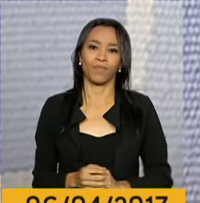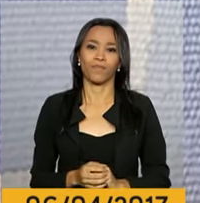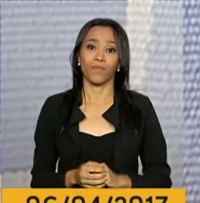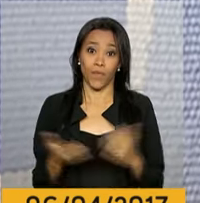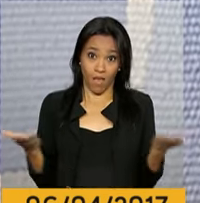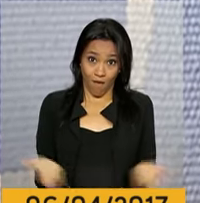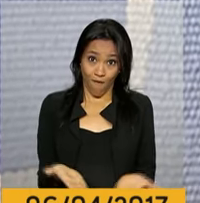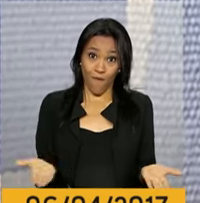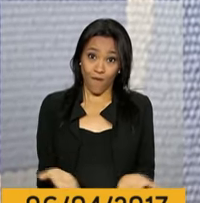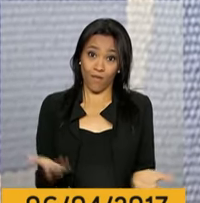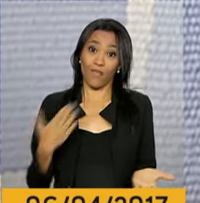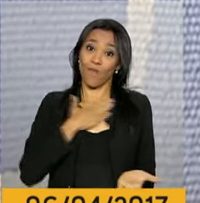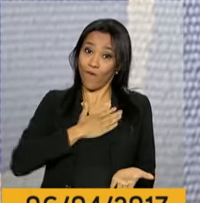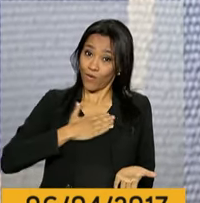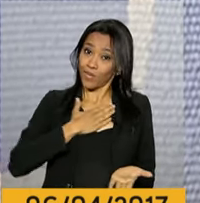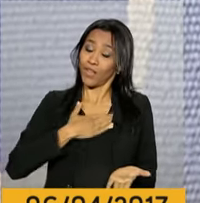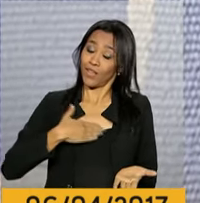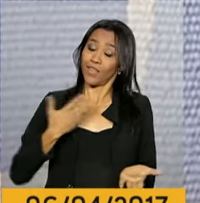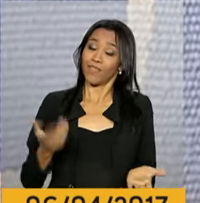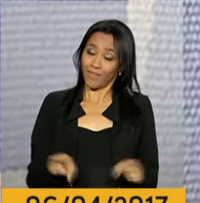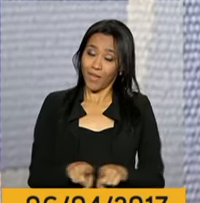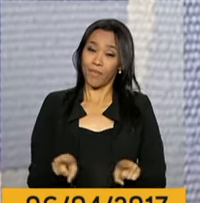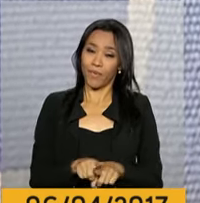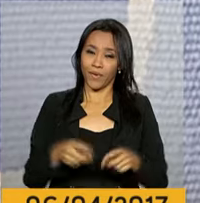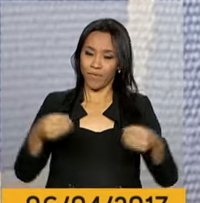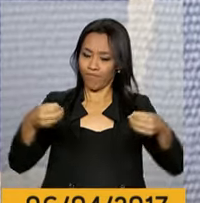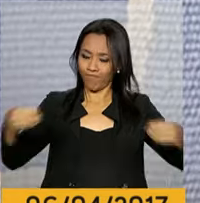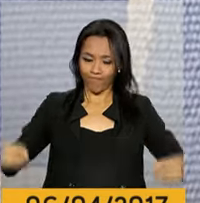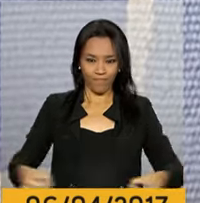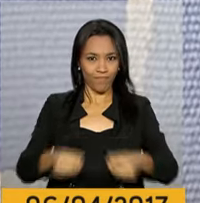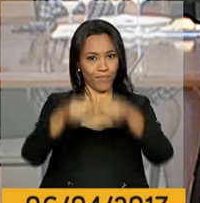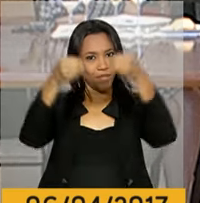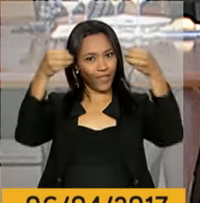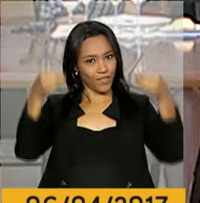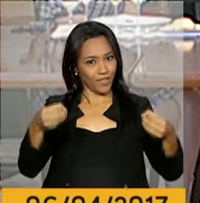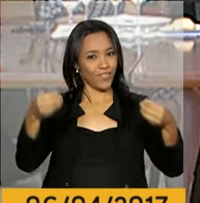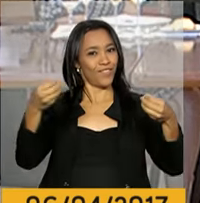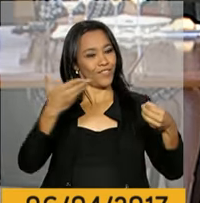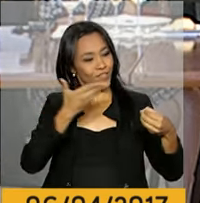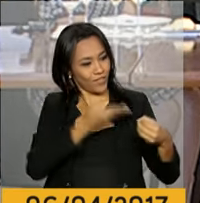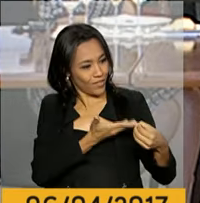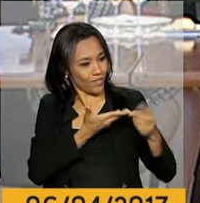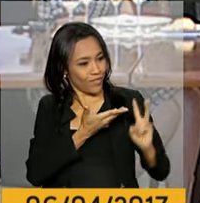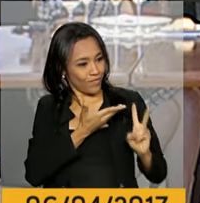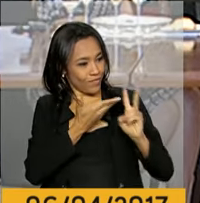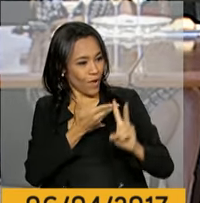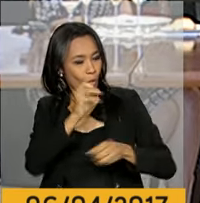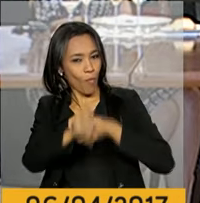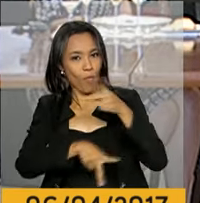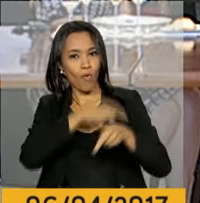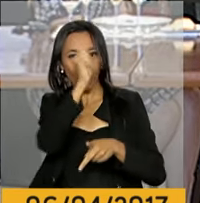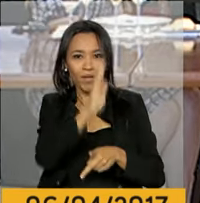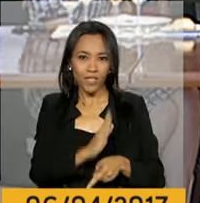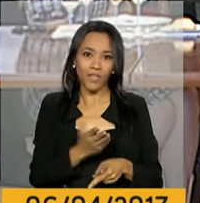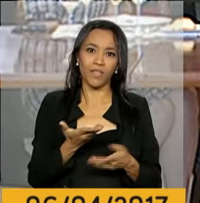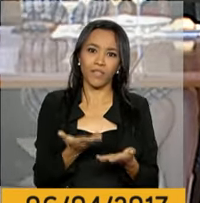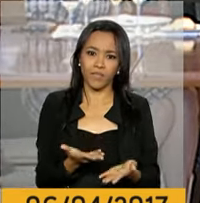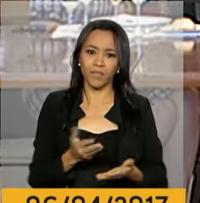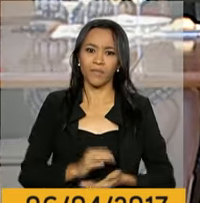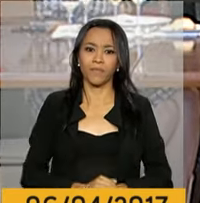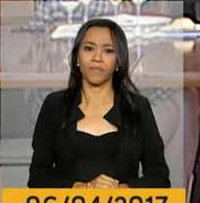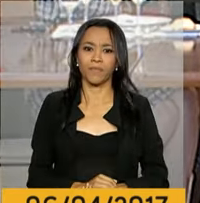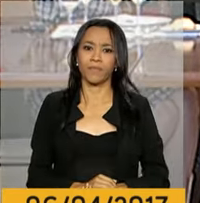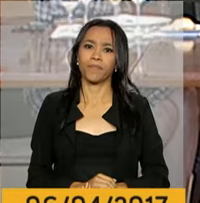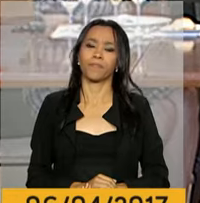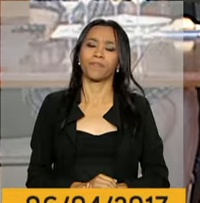E agora eu gostaria de propor um brinde, presidente Temer e a primeira-dama, ao povo brasileiro